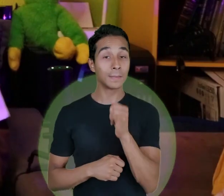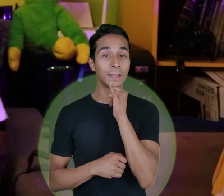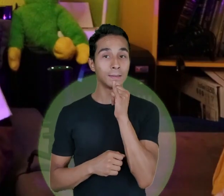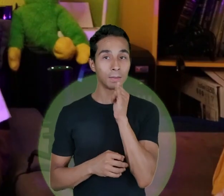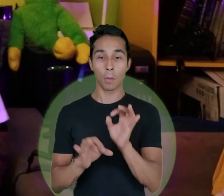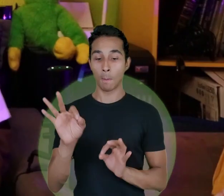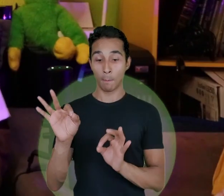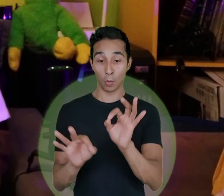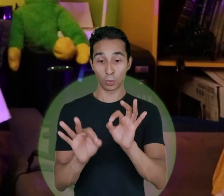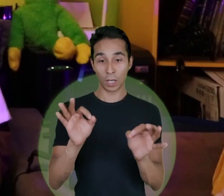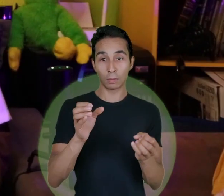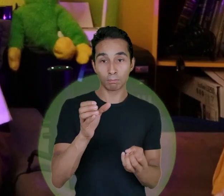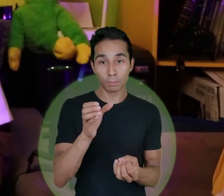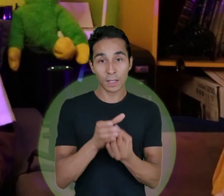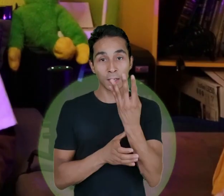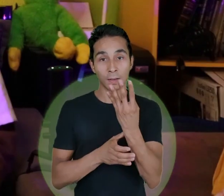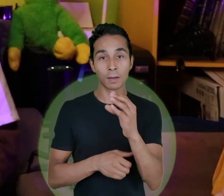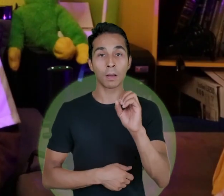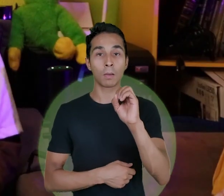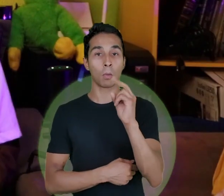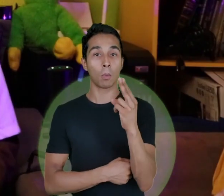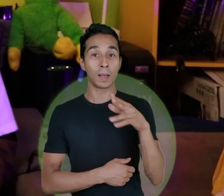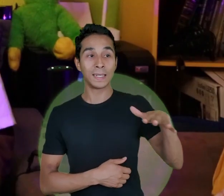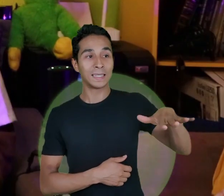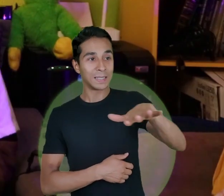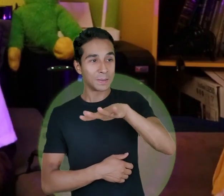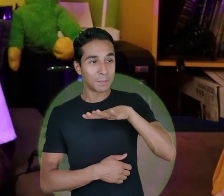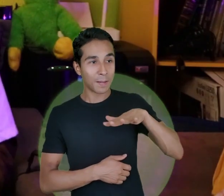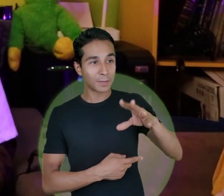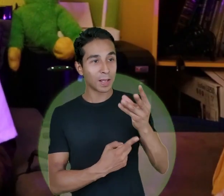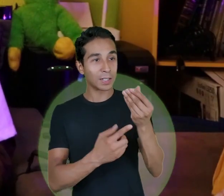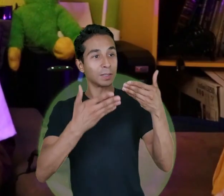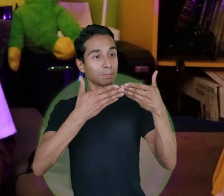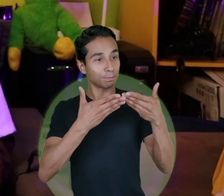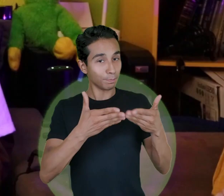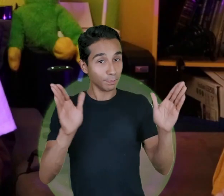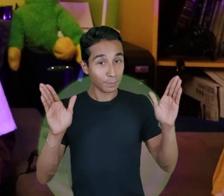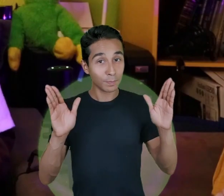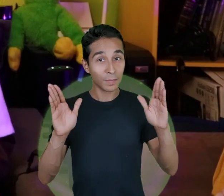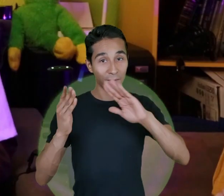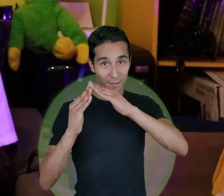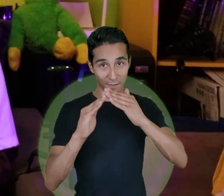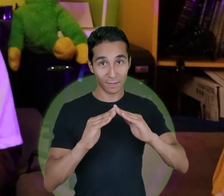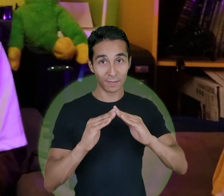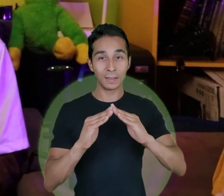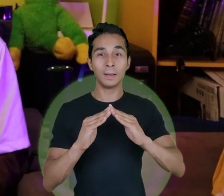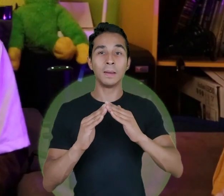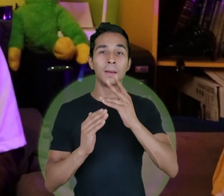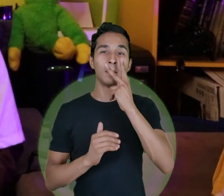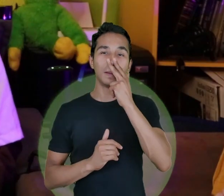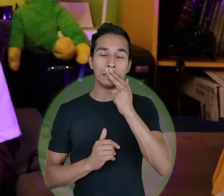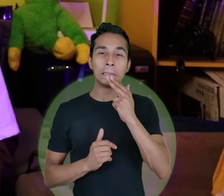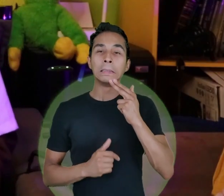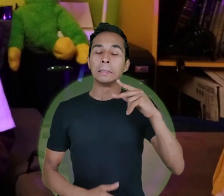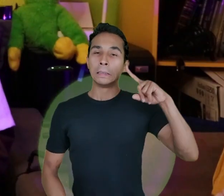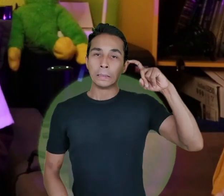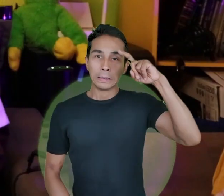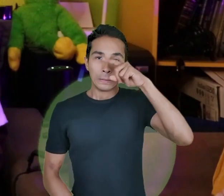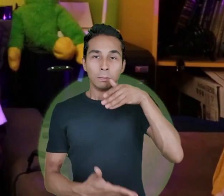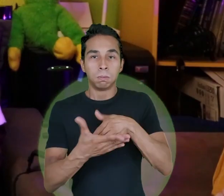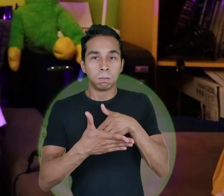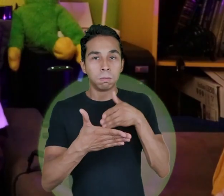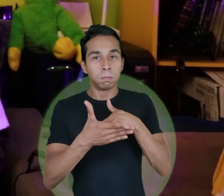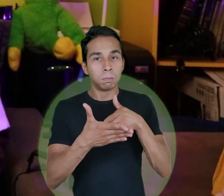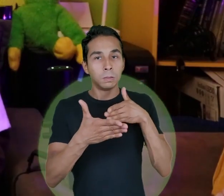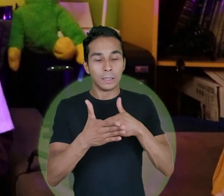espaço comunitário, enfim, realizar algum projeto aí dentro da comunidade, a gente volta para lugares de instabilidade ou de faltas